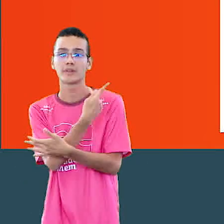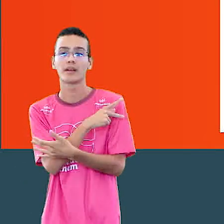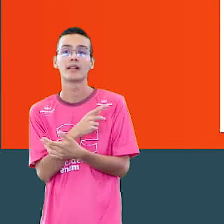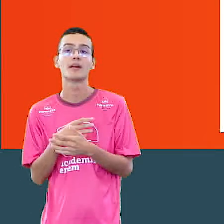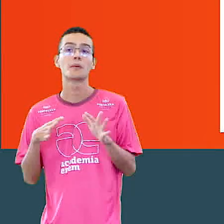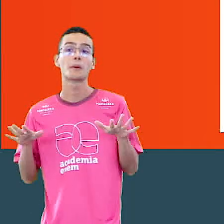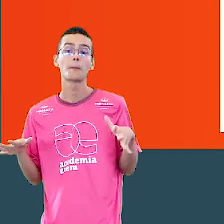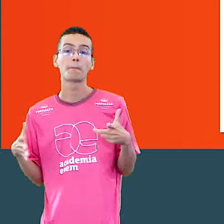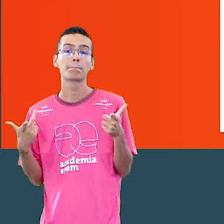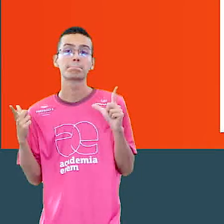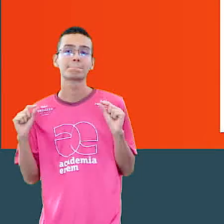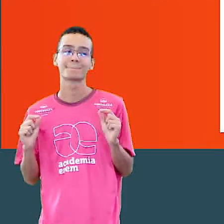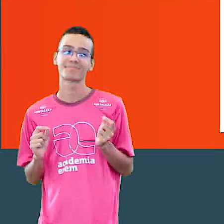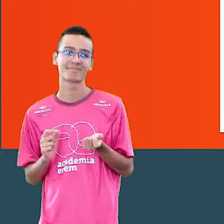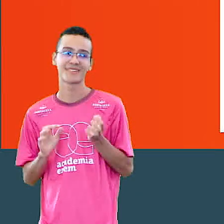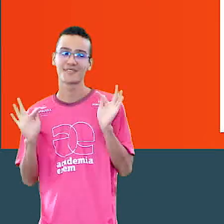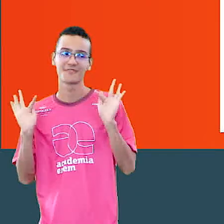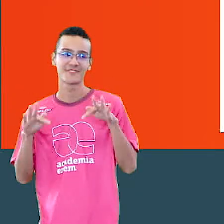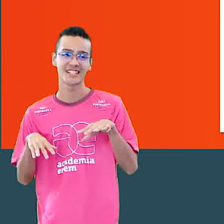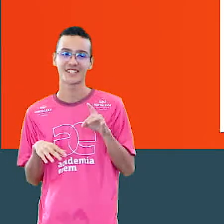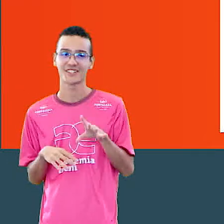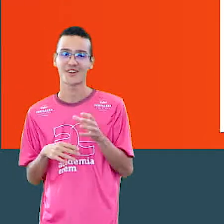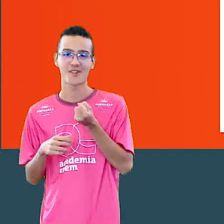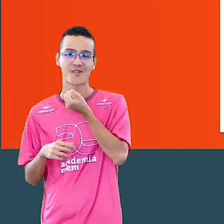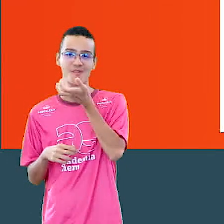Vou dizer só no final.